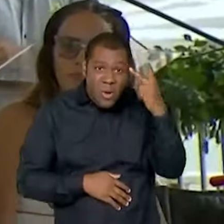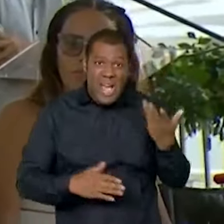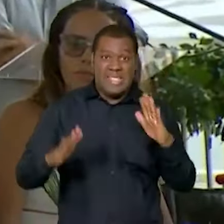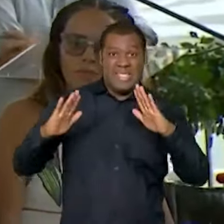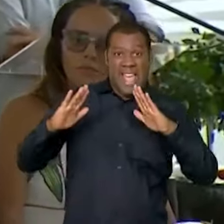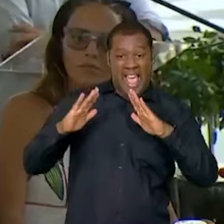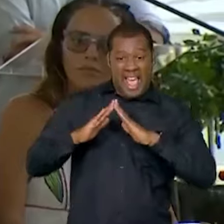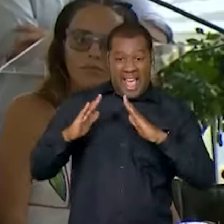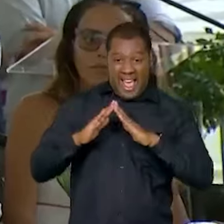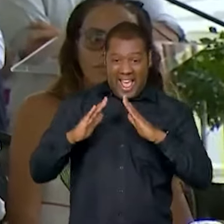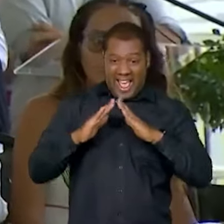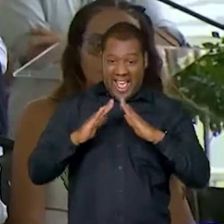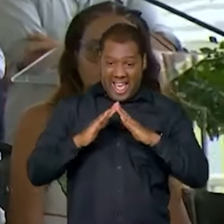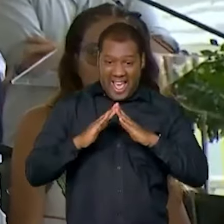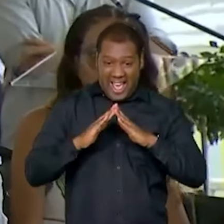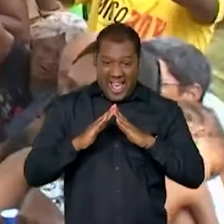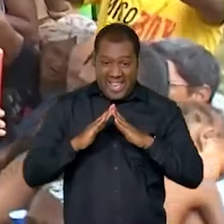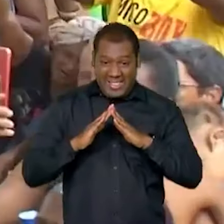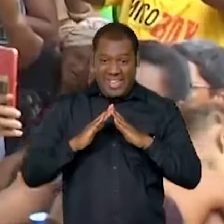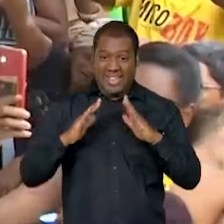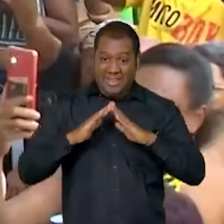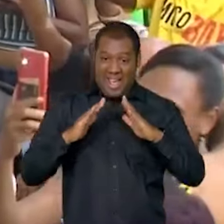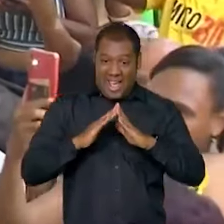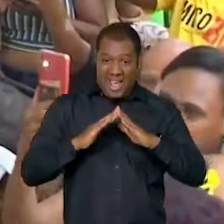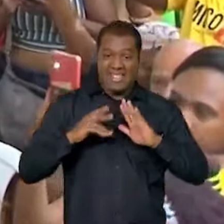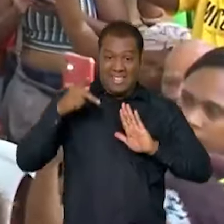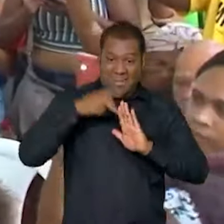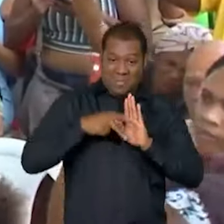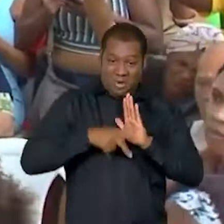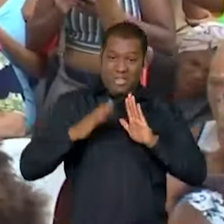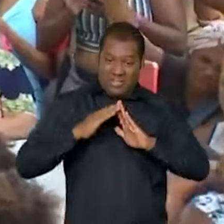pagar nada. Não vai pagar nada.